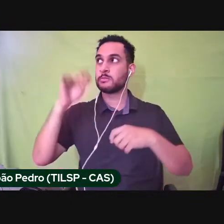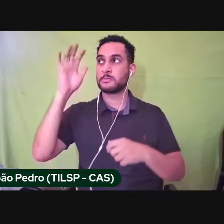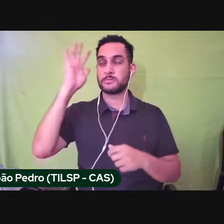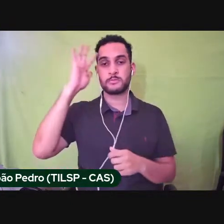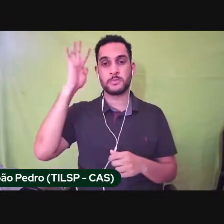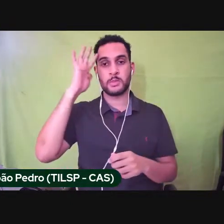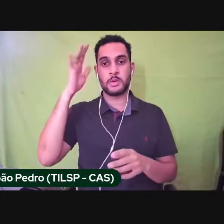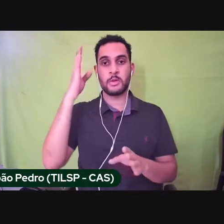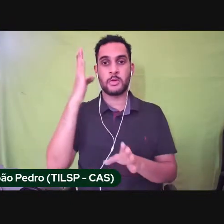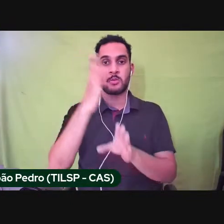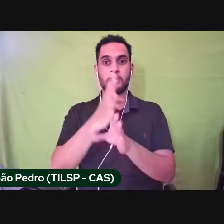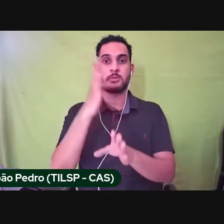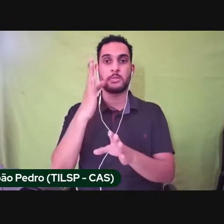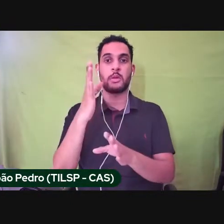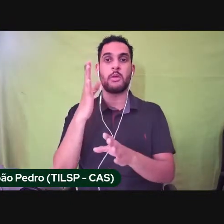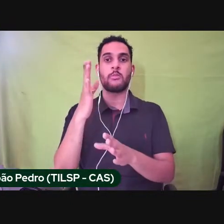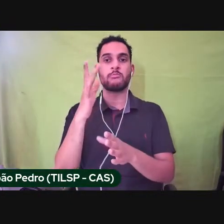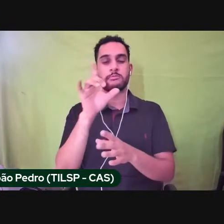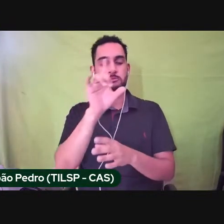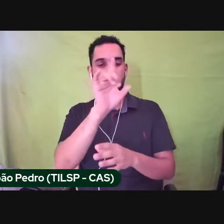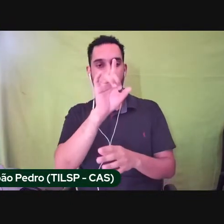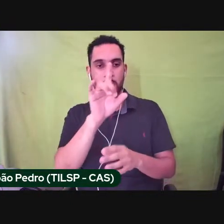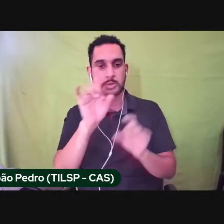tesouro escondido em cada pessoa.